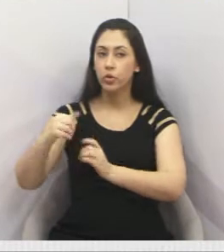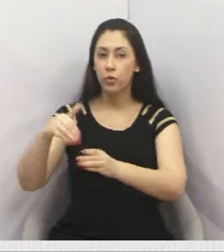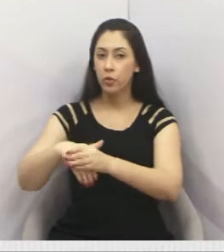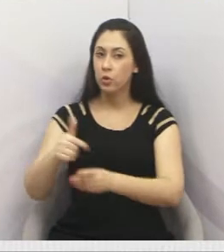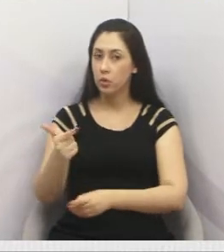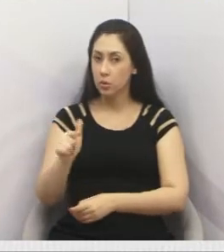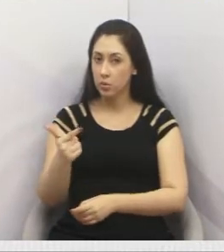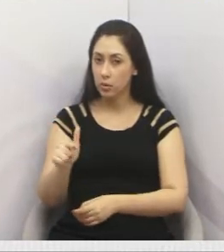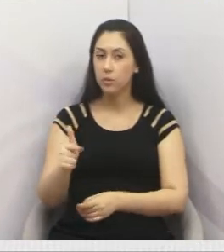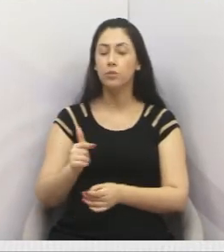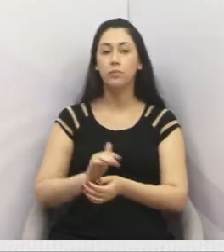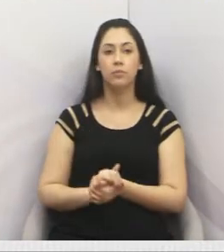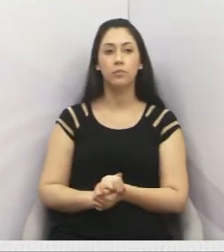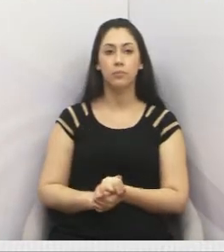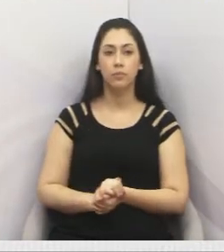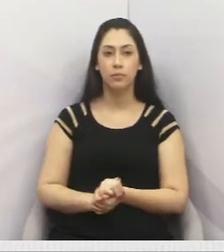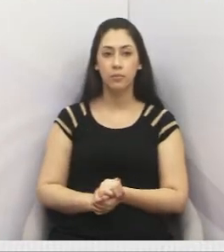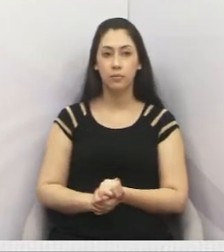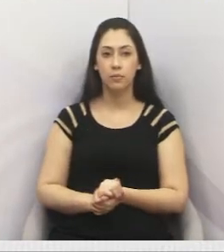branco.